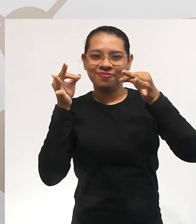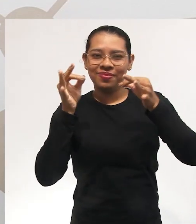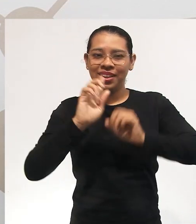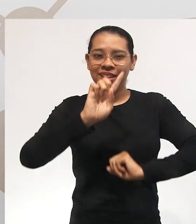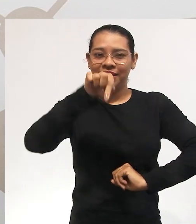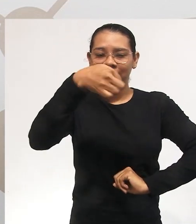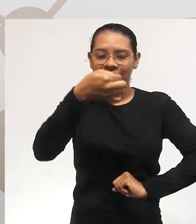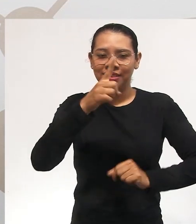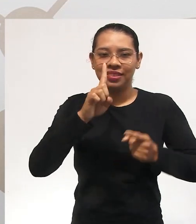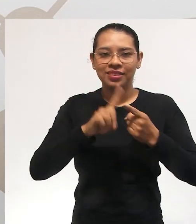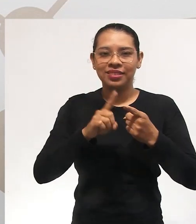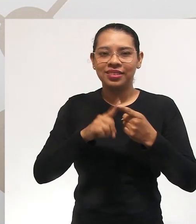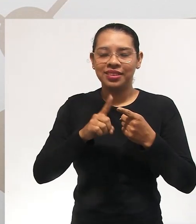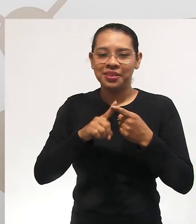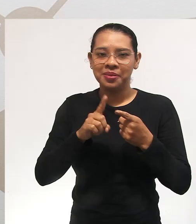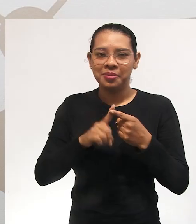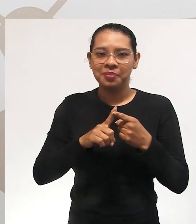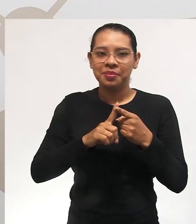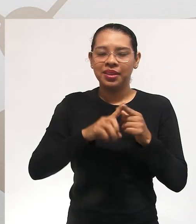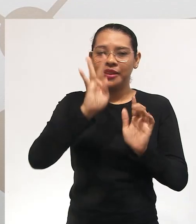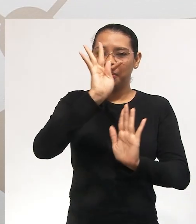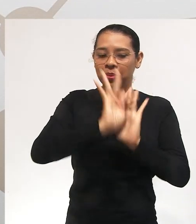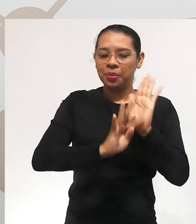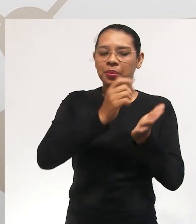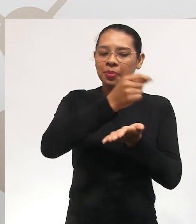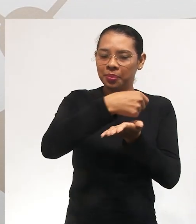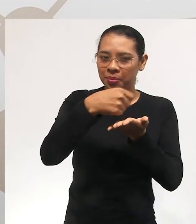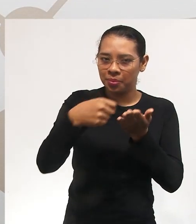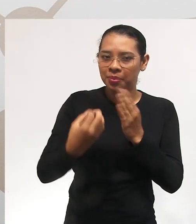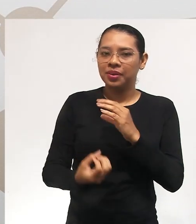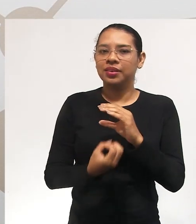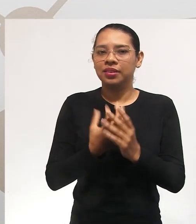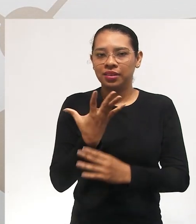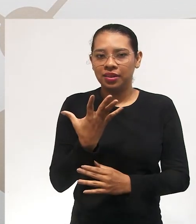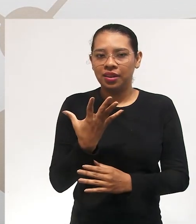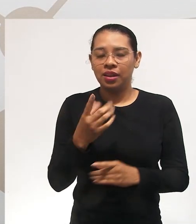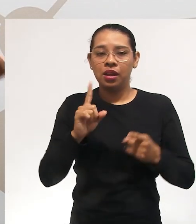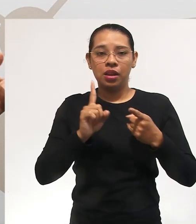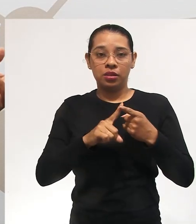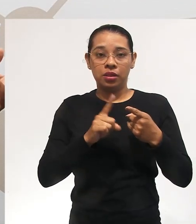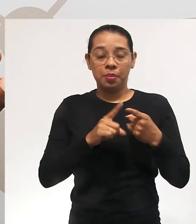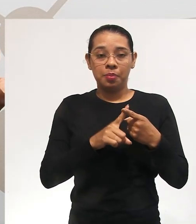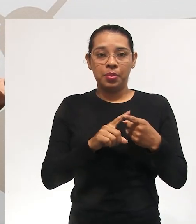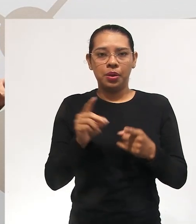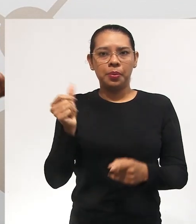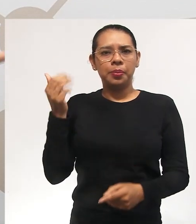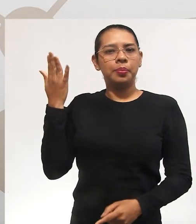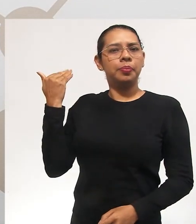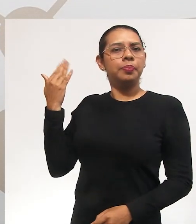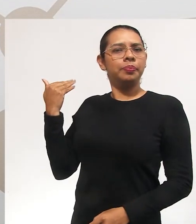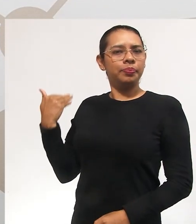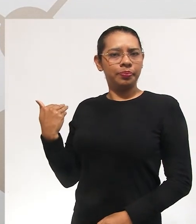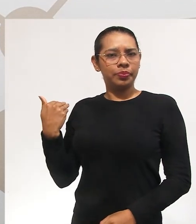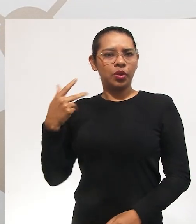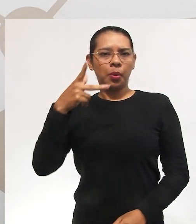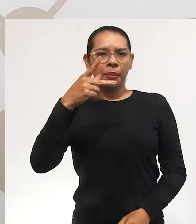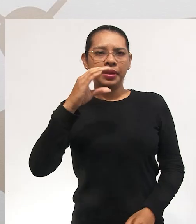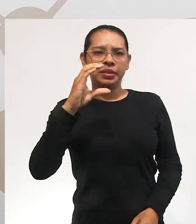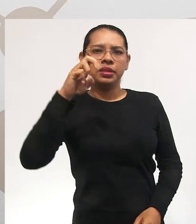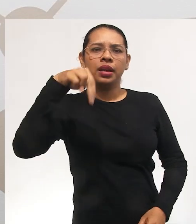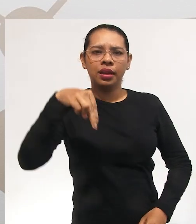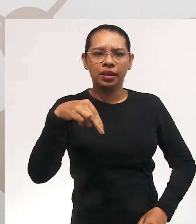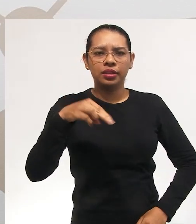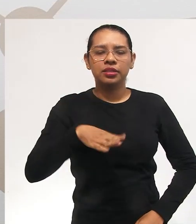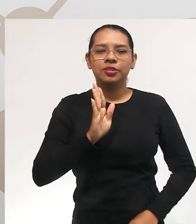essas informações e escrever a partir dela. E um aspecto que vem desde os PCN e que nós ainda não